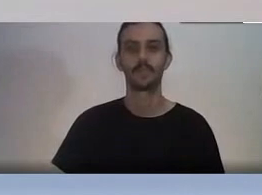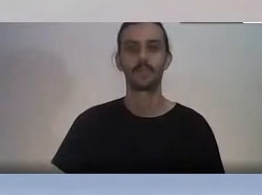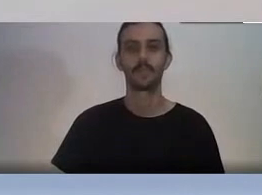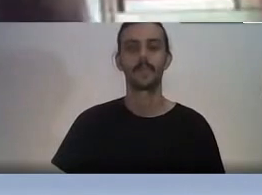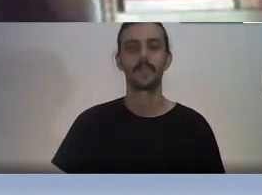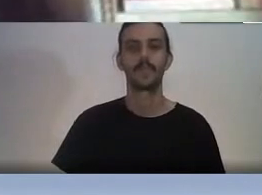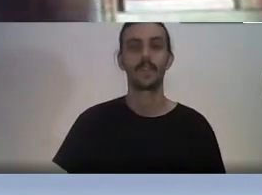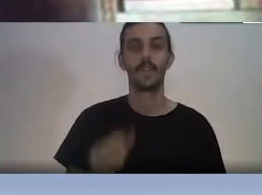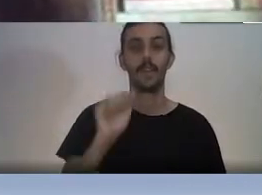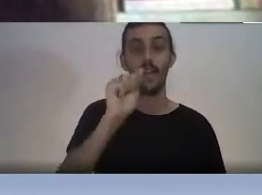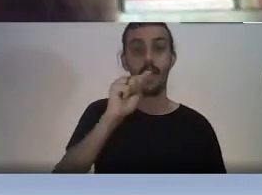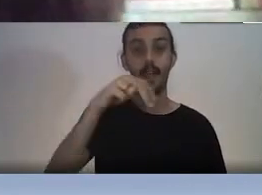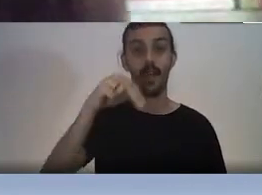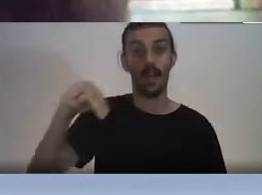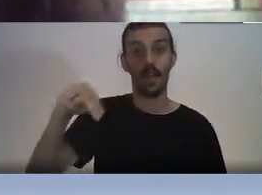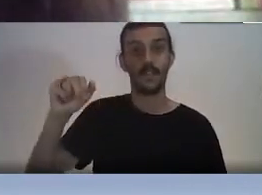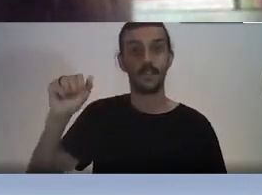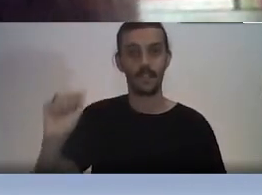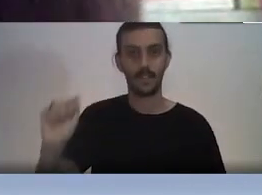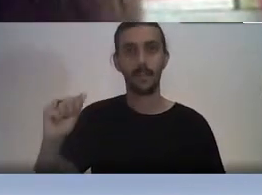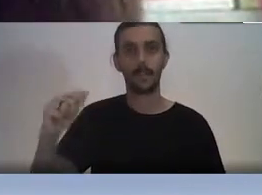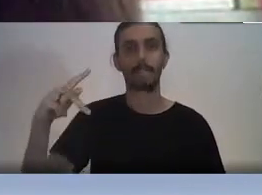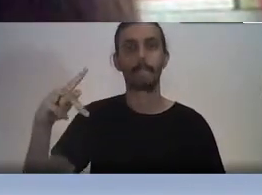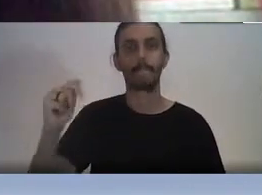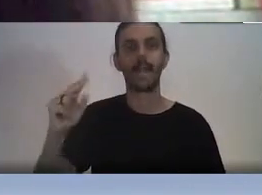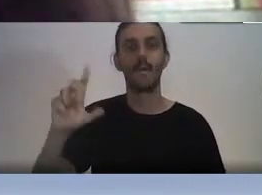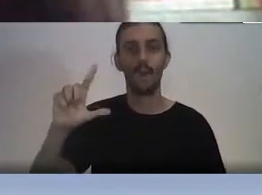Ana Paula Neves.